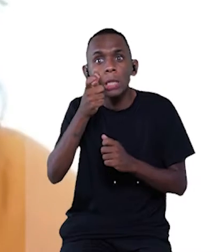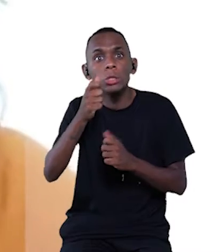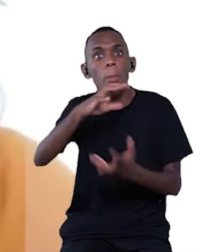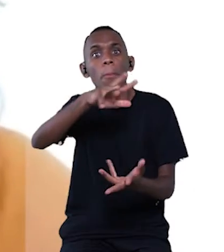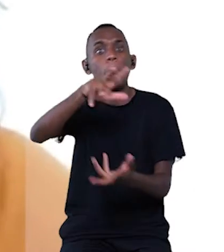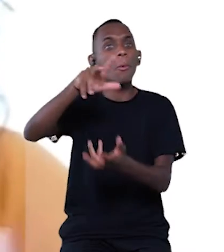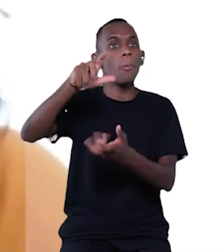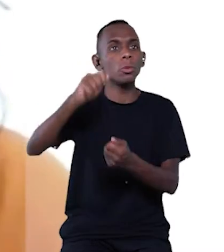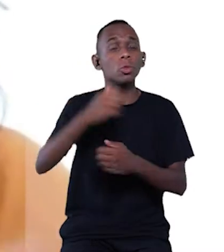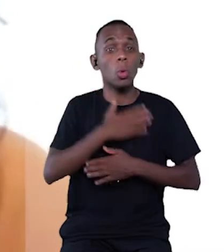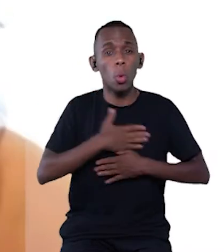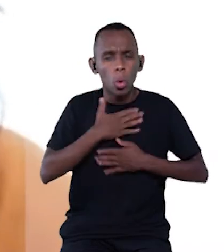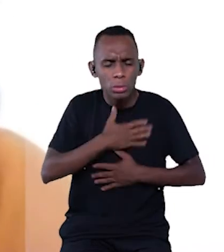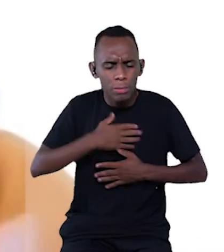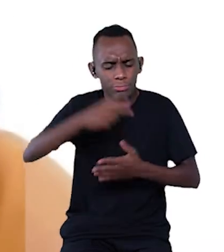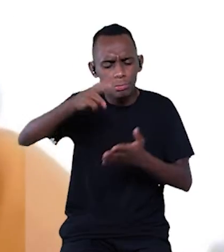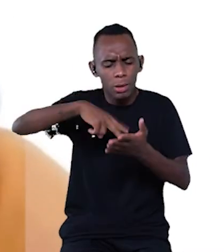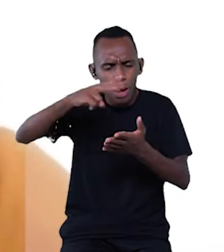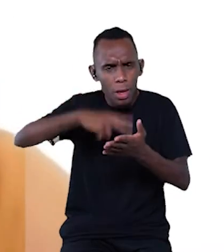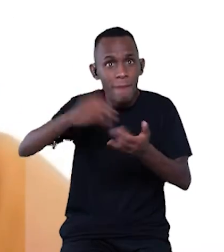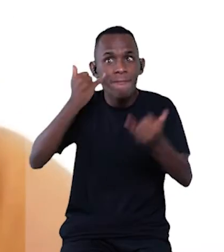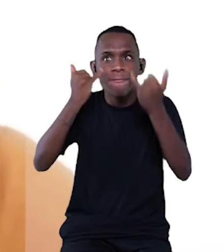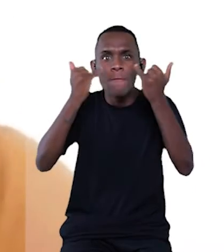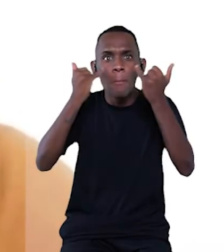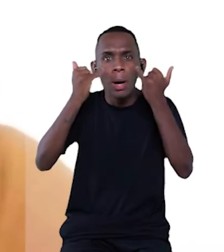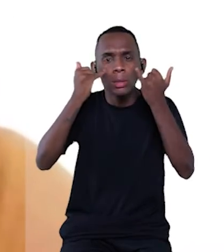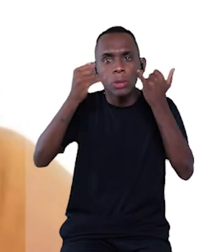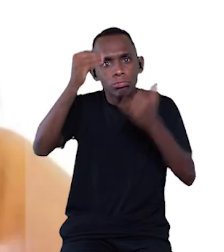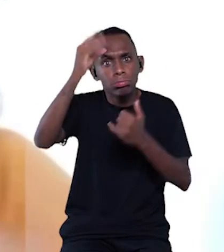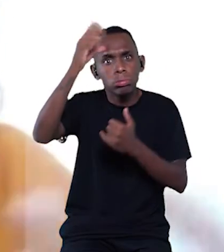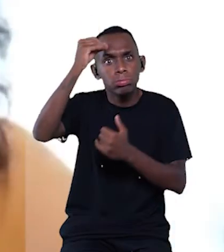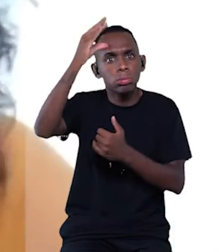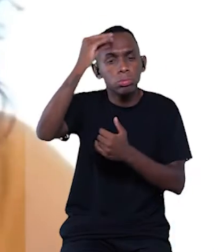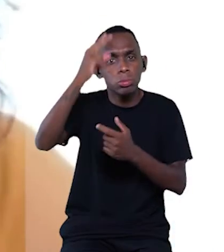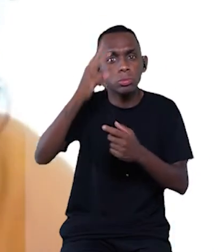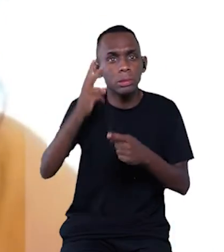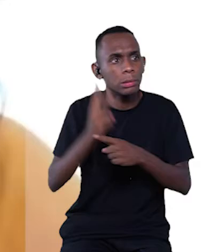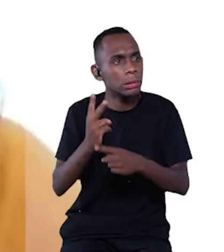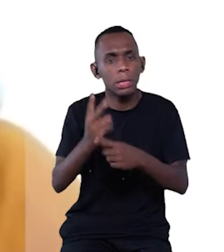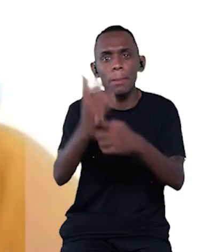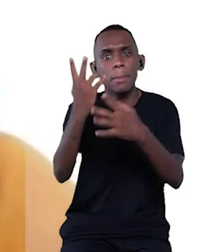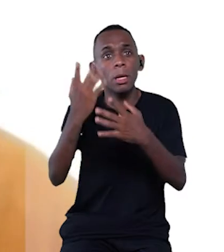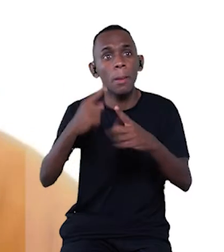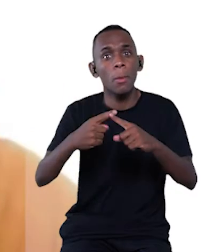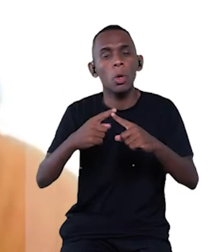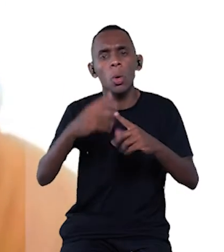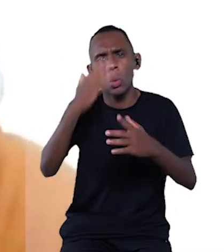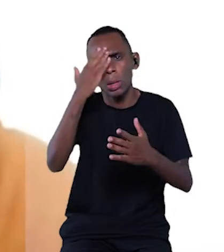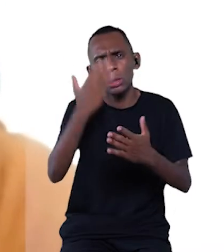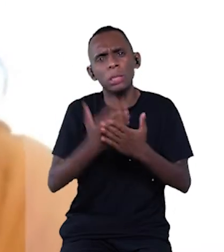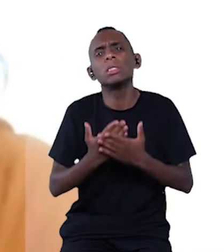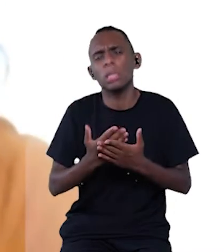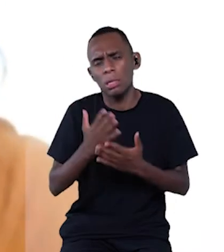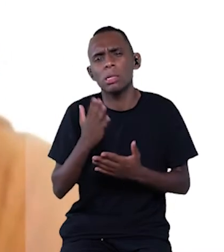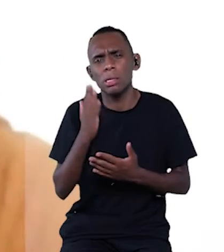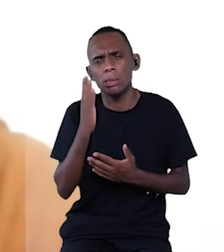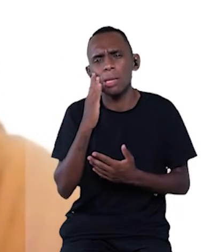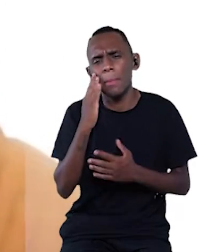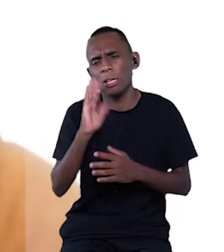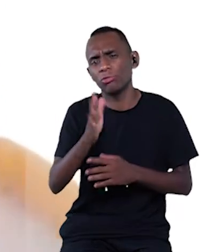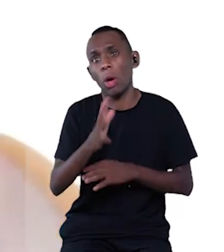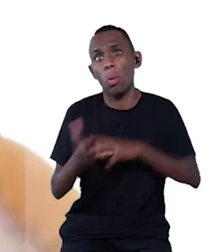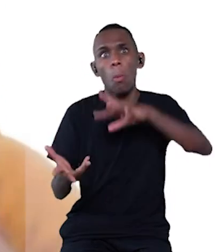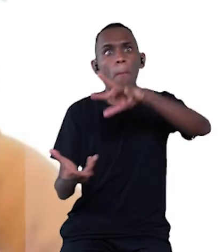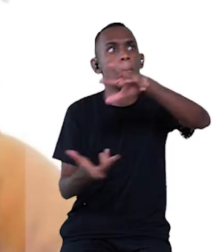assim. Eu gostava muito de ler, de ter muita informação, eu sabia que o mundo era muito grande, assim. E lá em Lafayette,